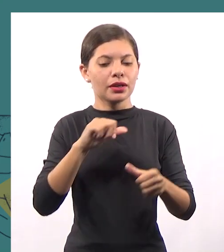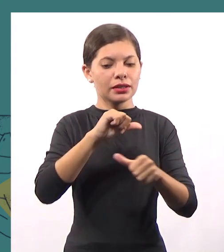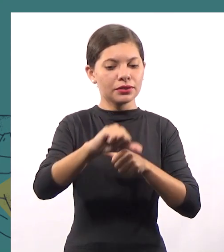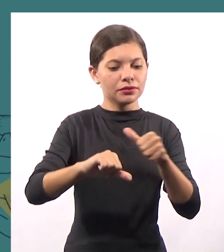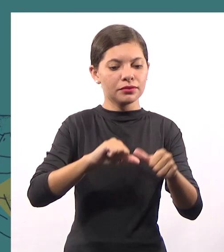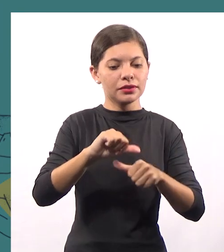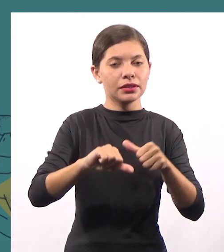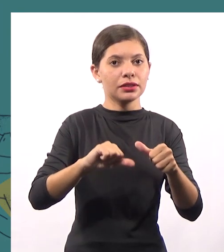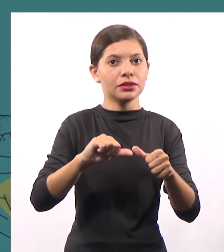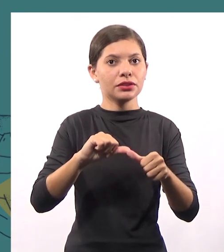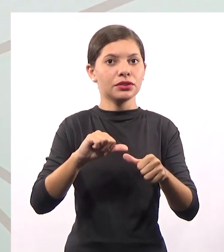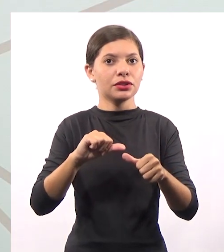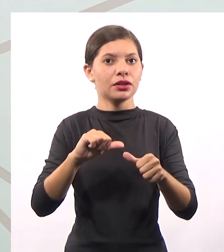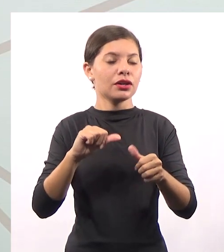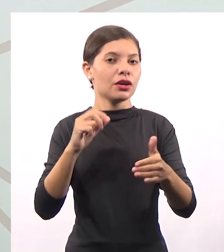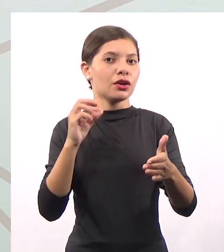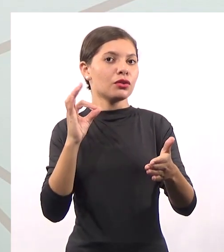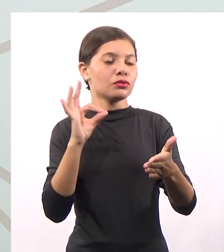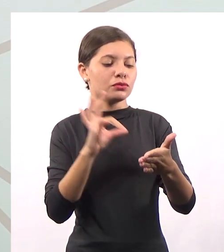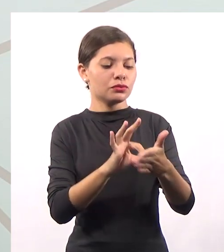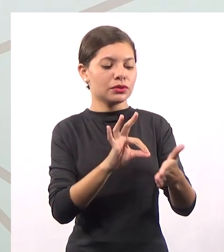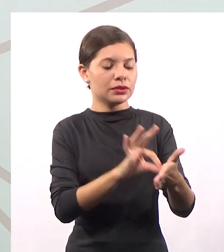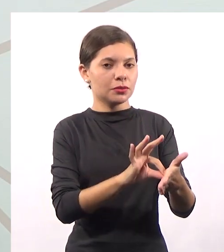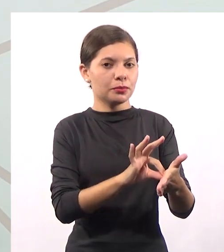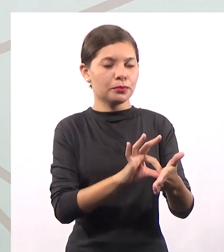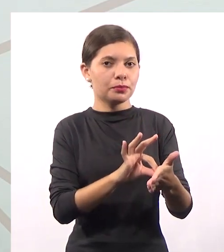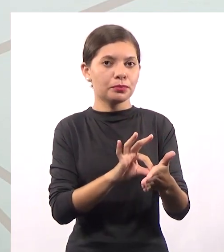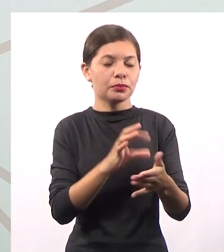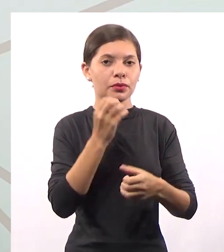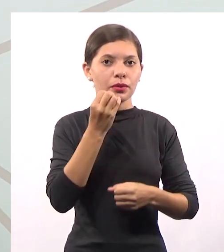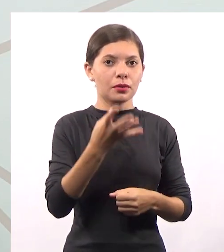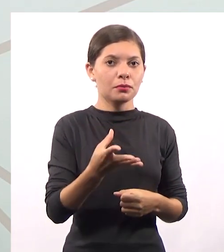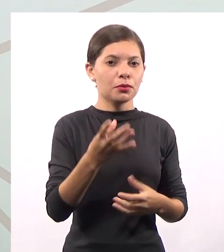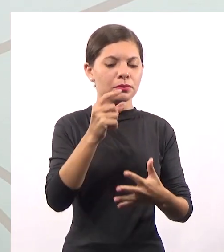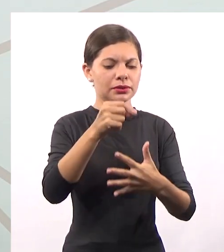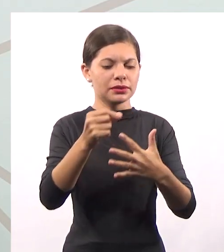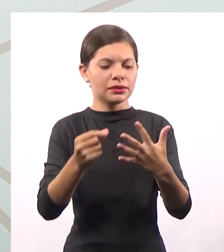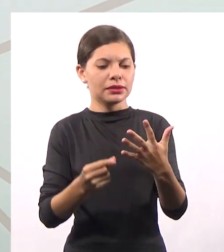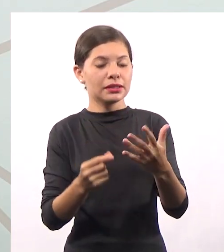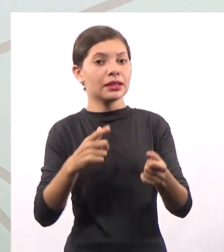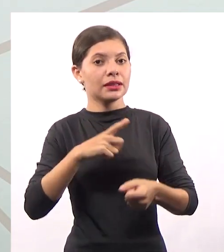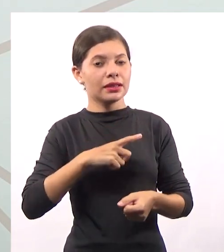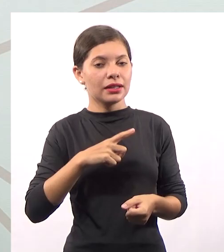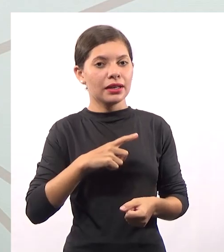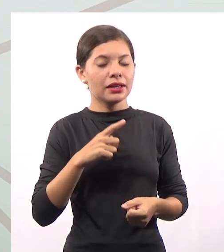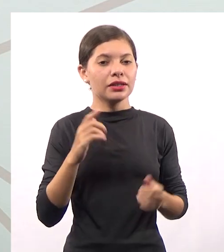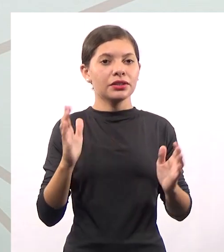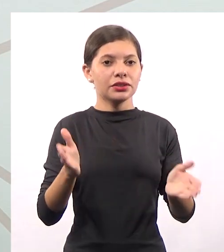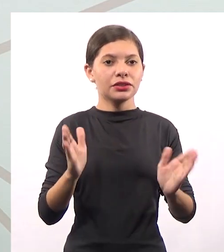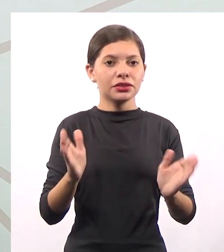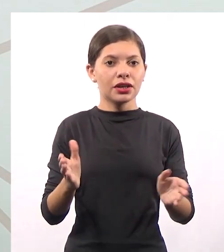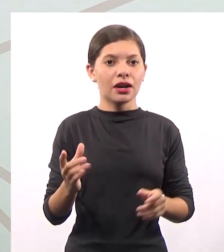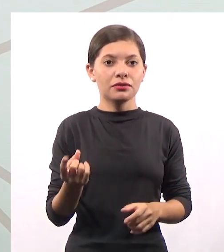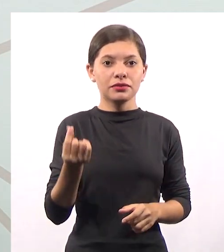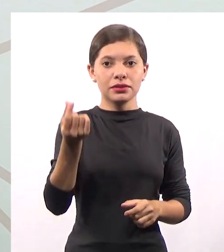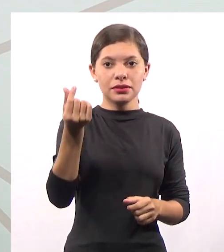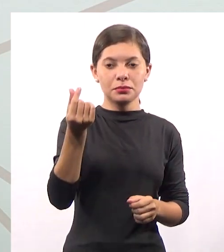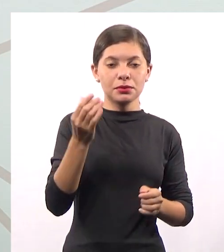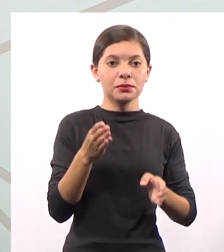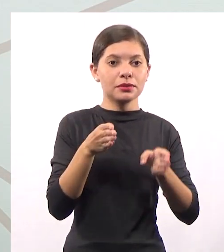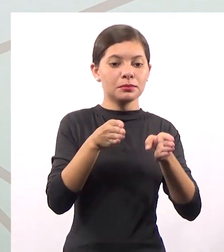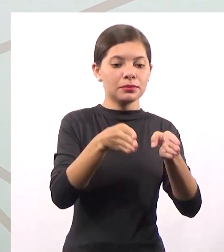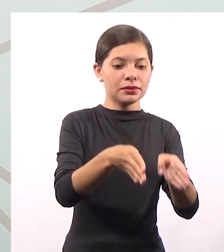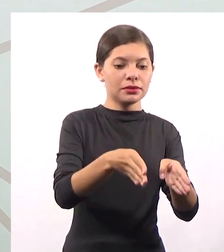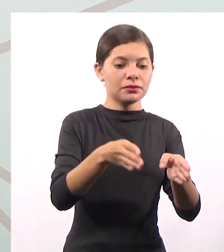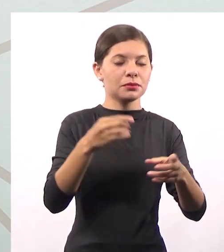por que não pode, professora, ser investido nesses elementos? Bom, porque para esses elementos existe um financiamento específico.